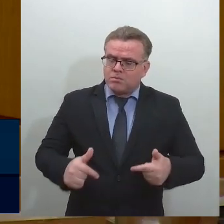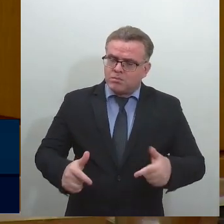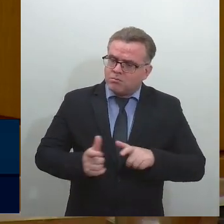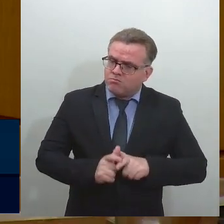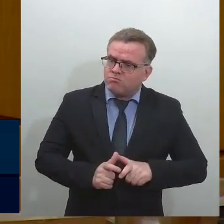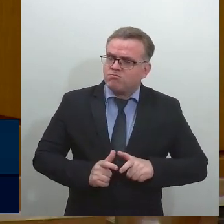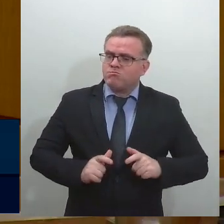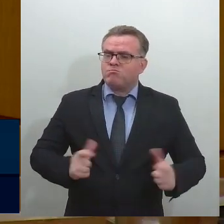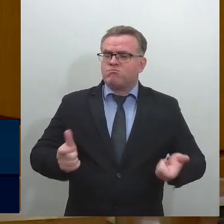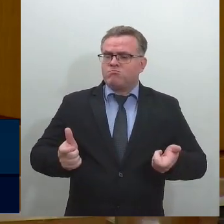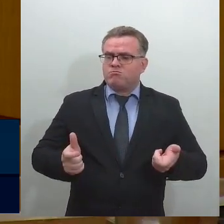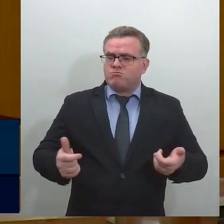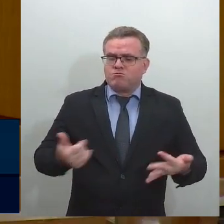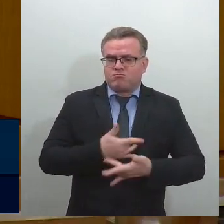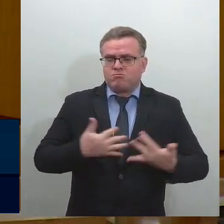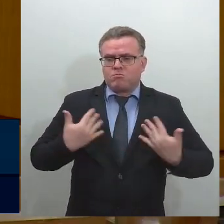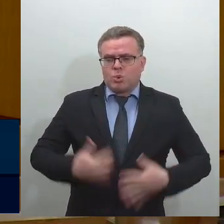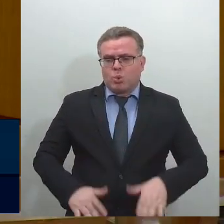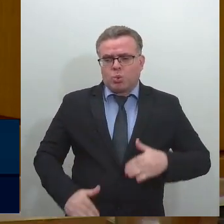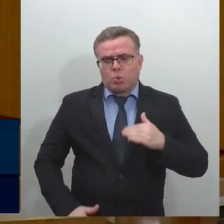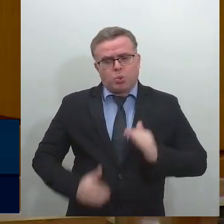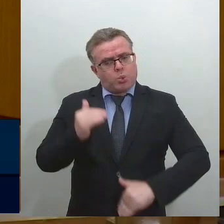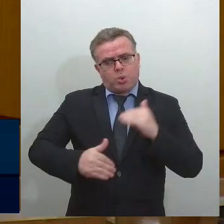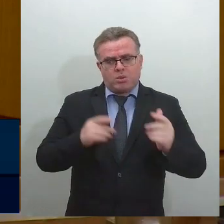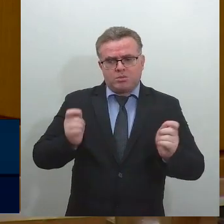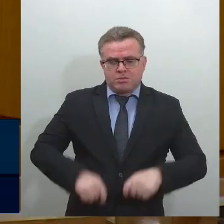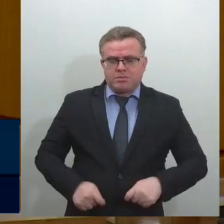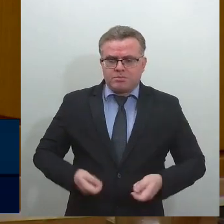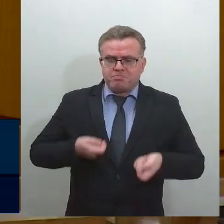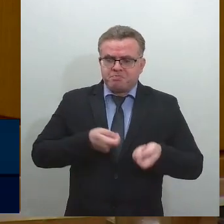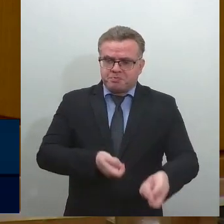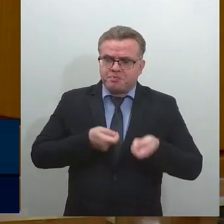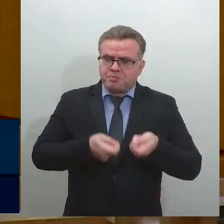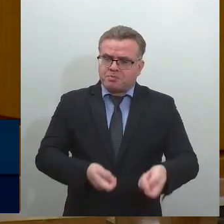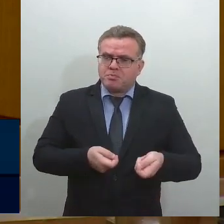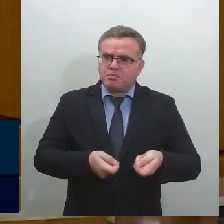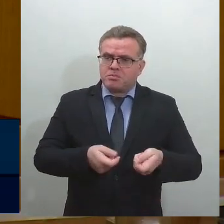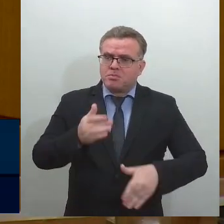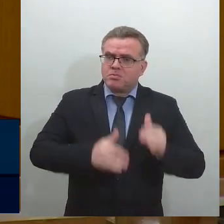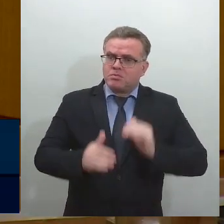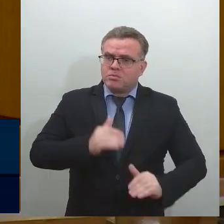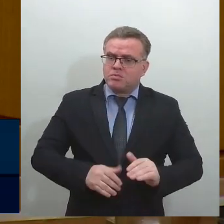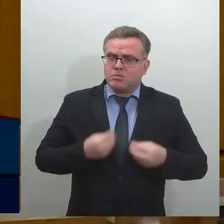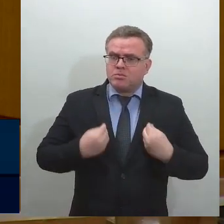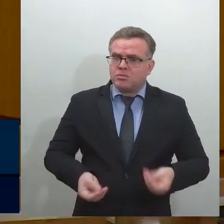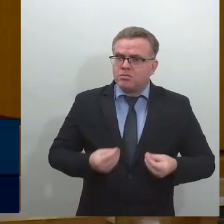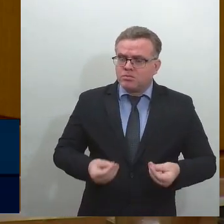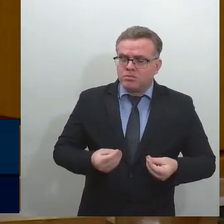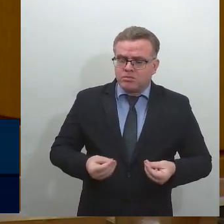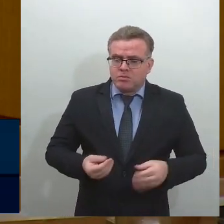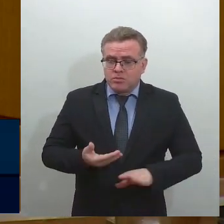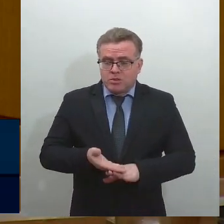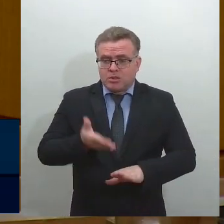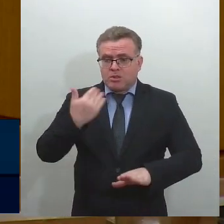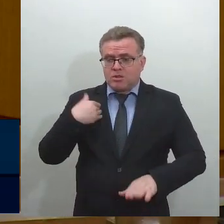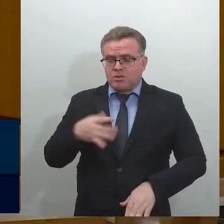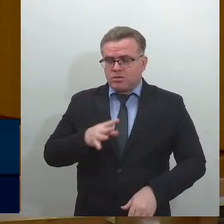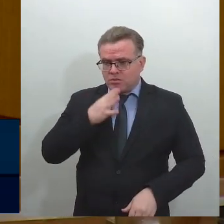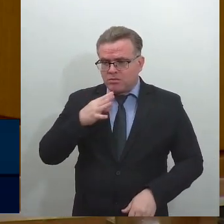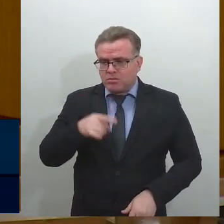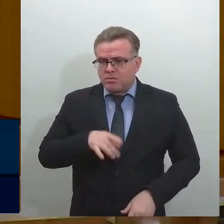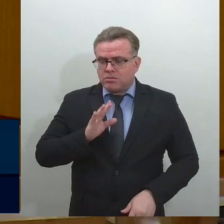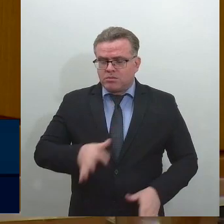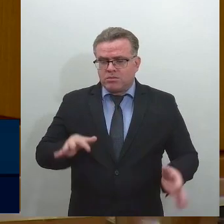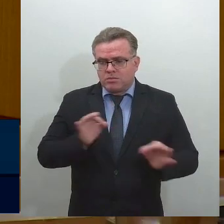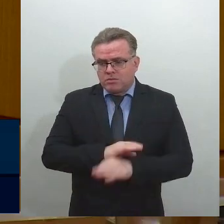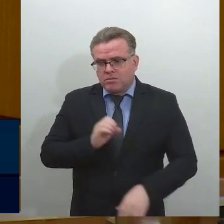A tentativa é de desconstruir uma boa imagem que a gente tem construído no estado. A